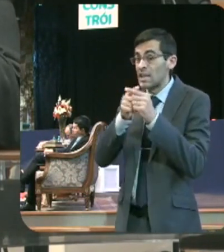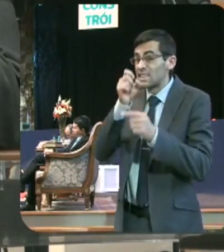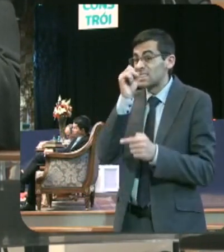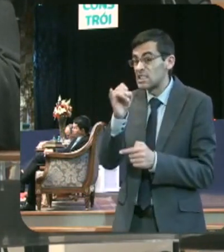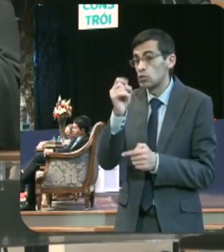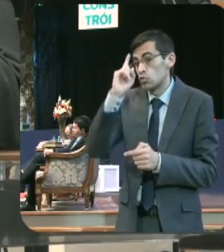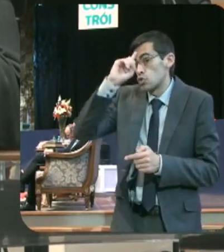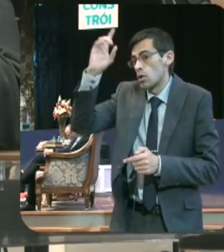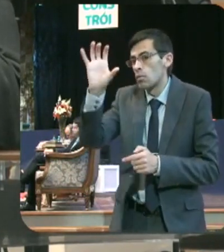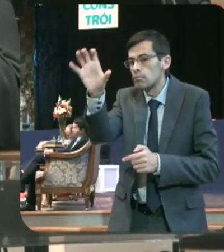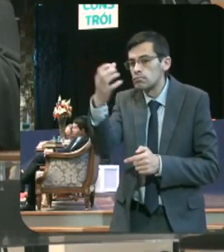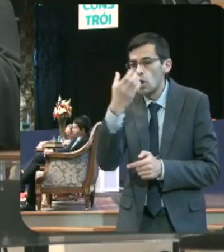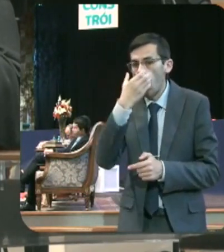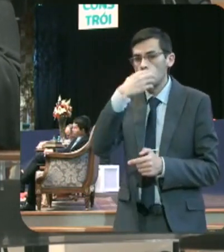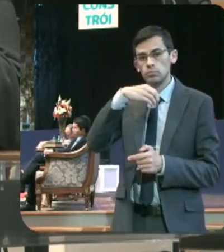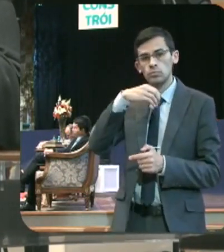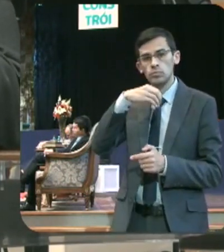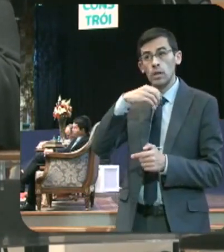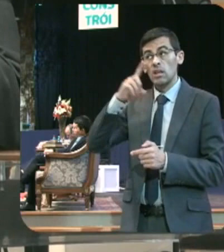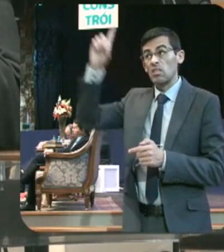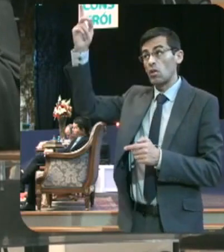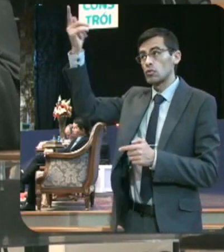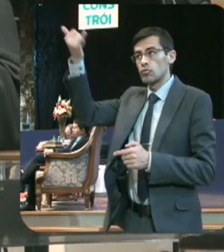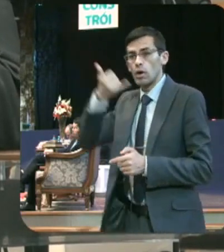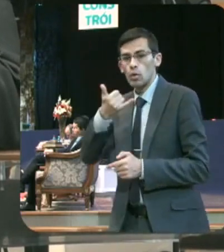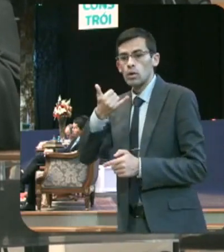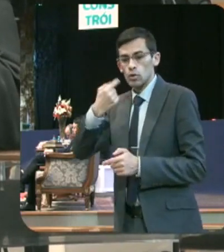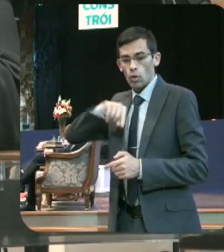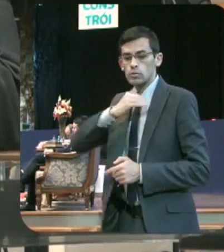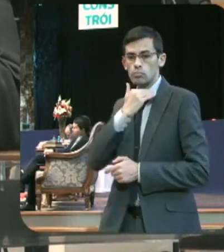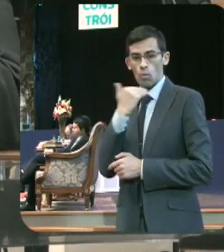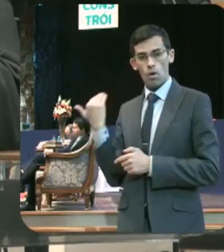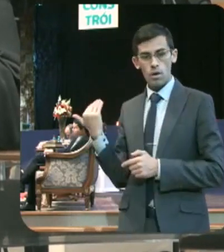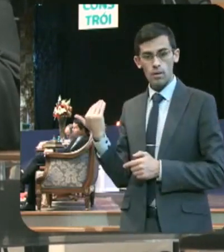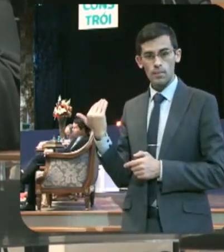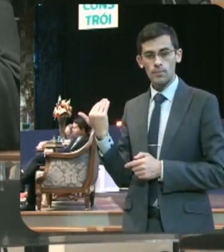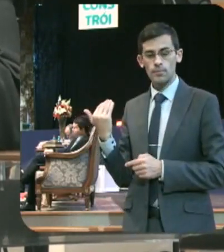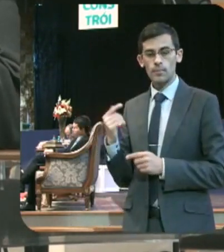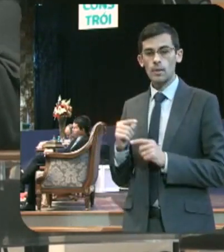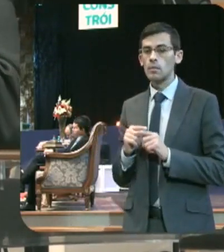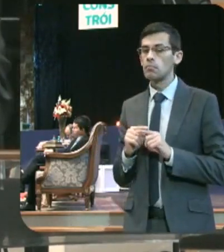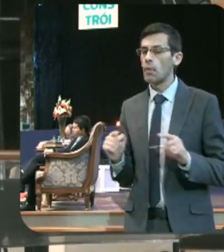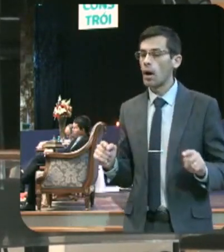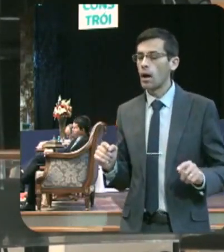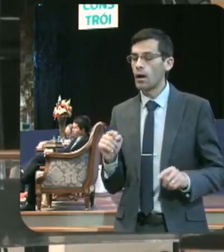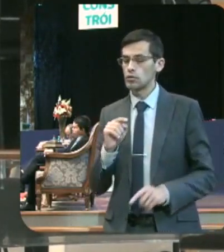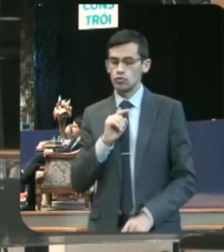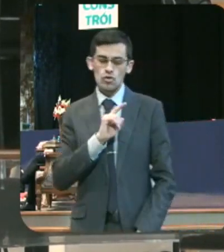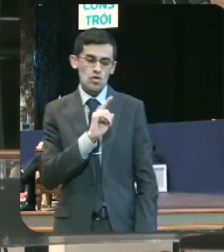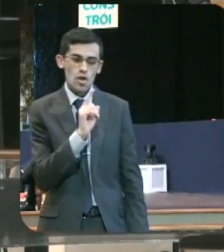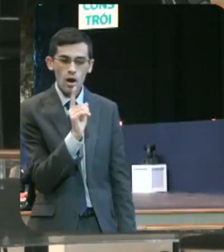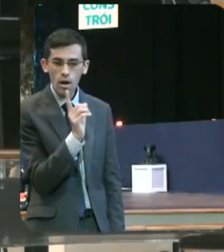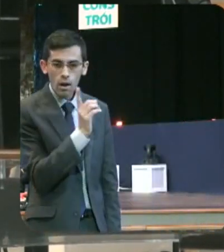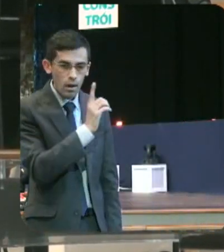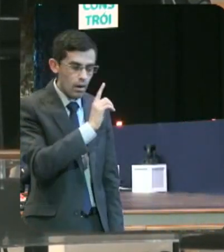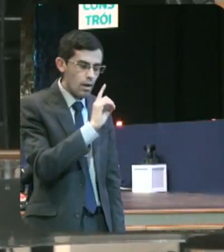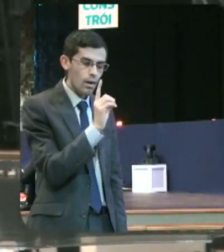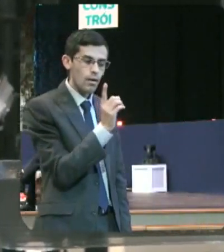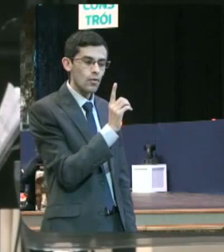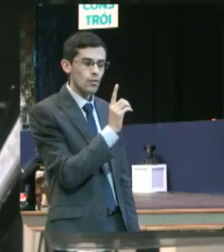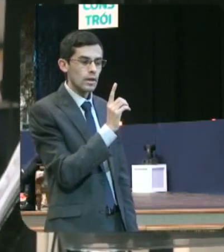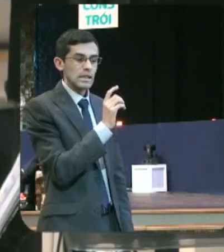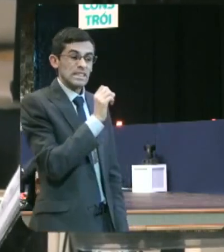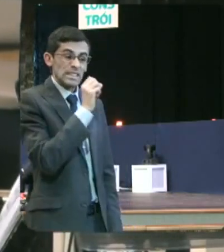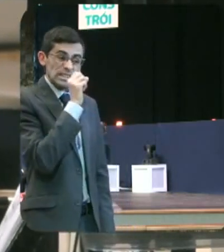em que eu comer, Ele disse que nós vamos morrer. E ela diz: não,